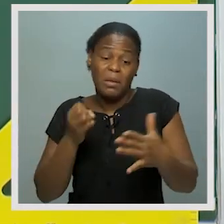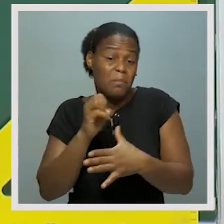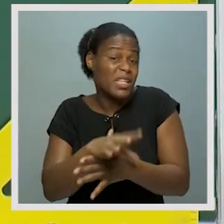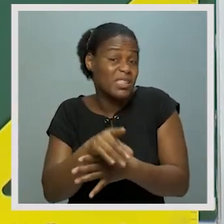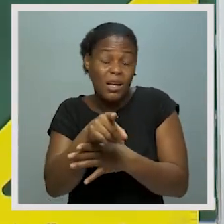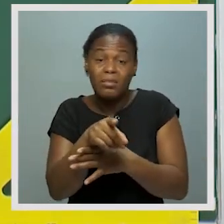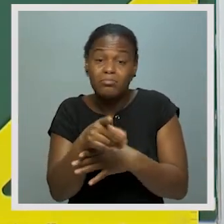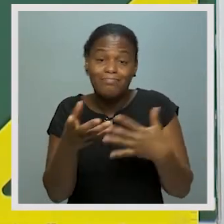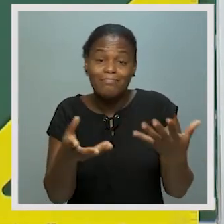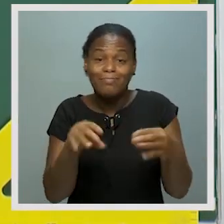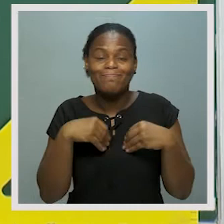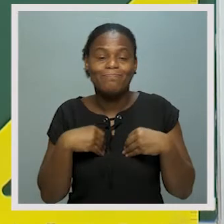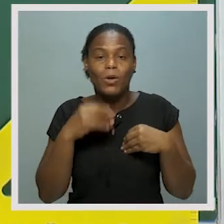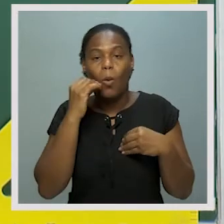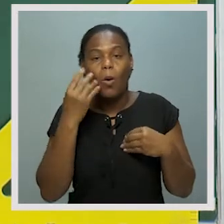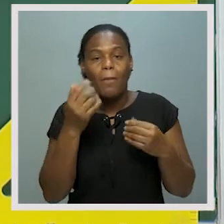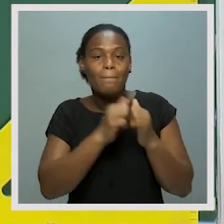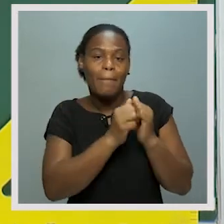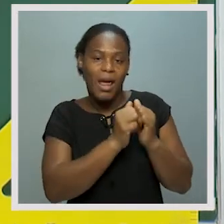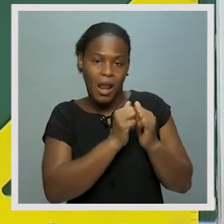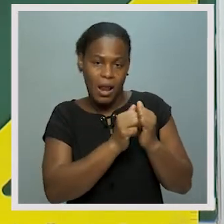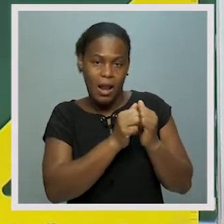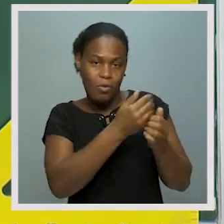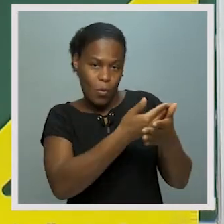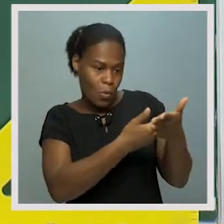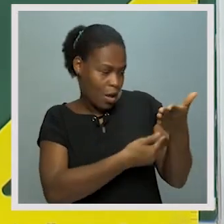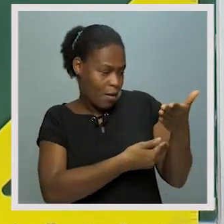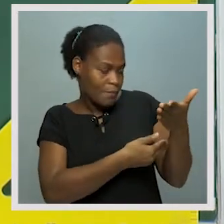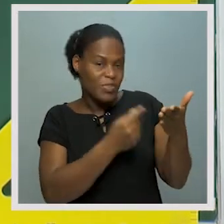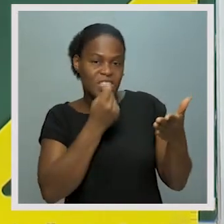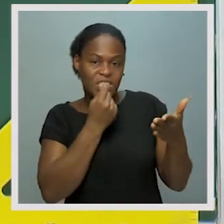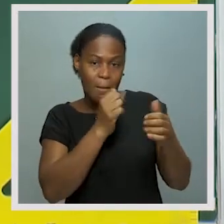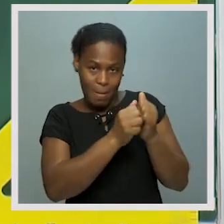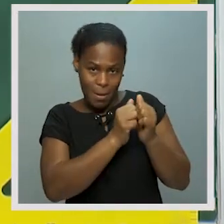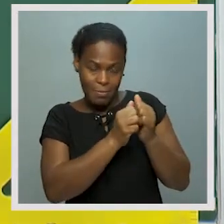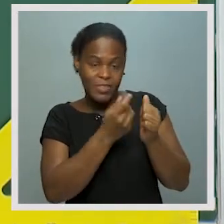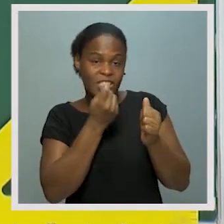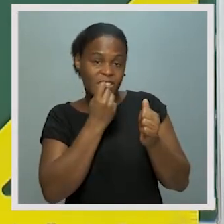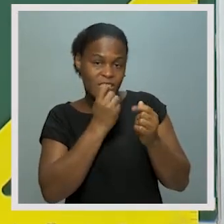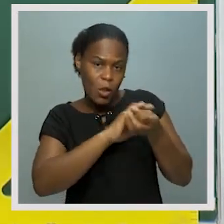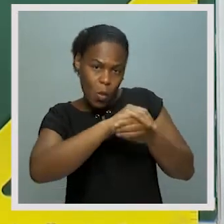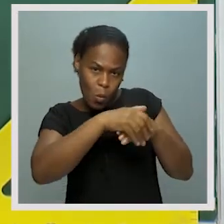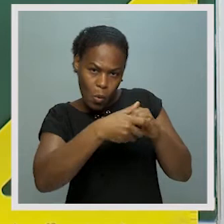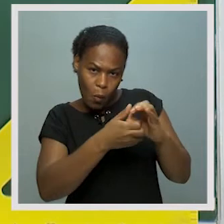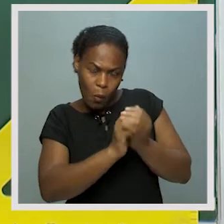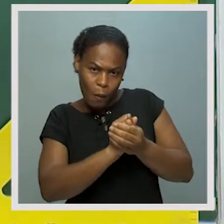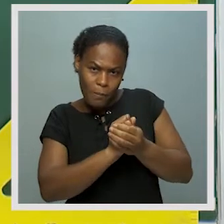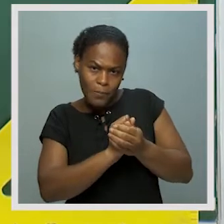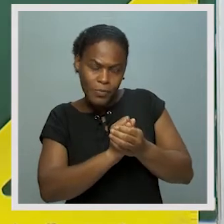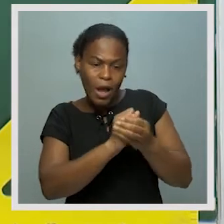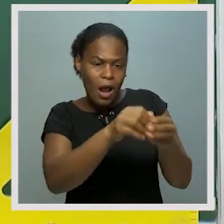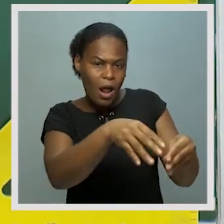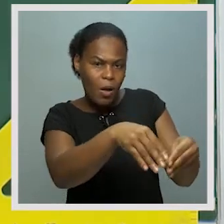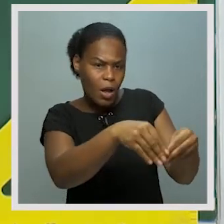ele recebeu-a através de uma folha de papel embrulhada numa pedra que, depois de